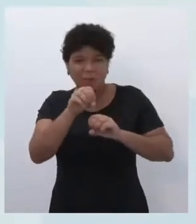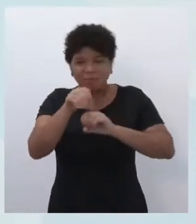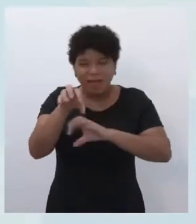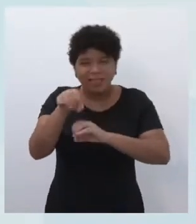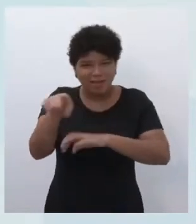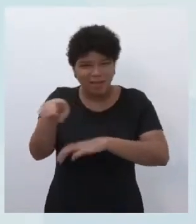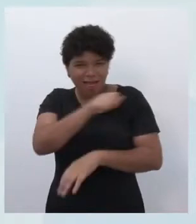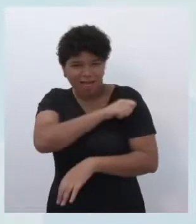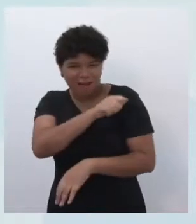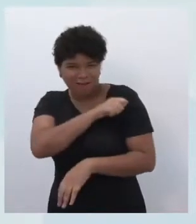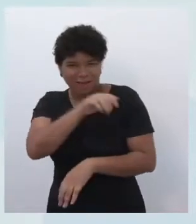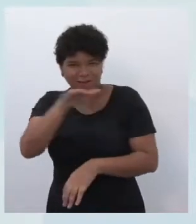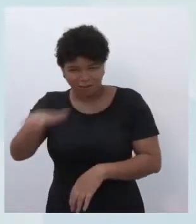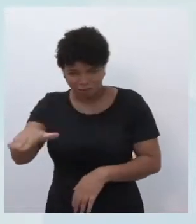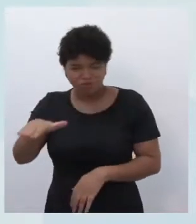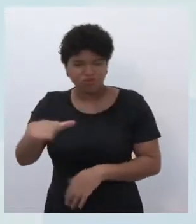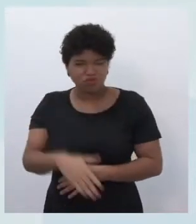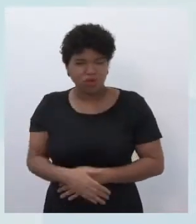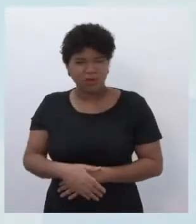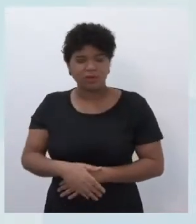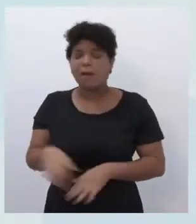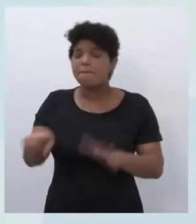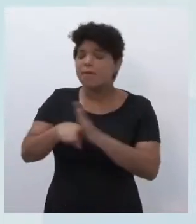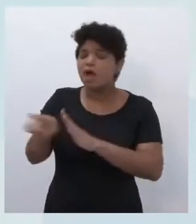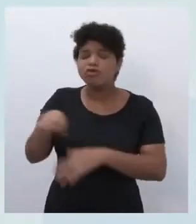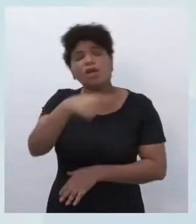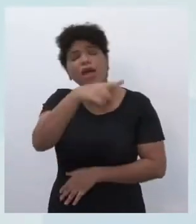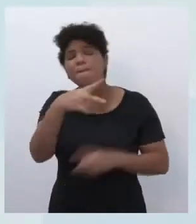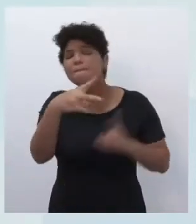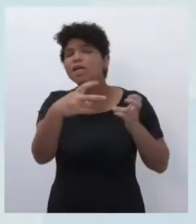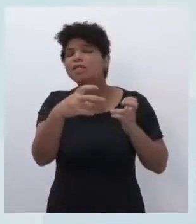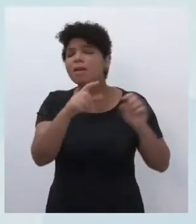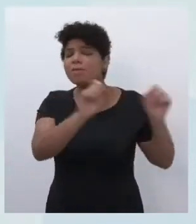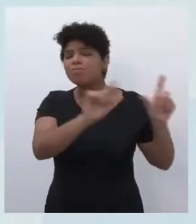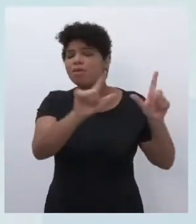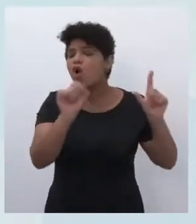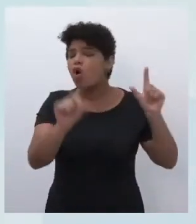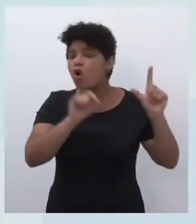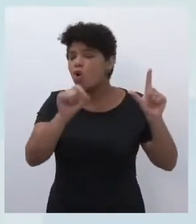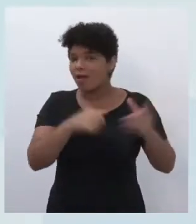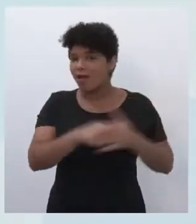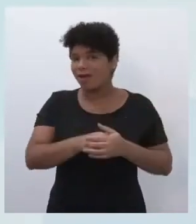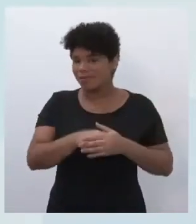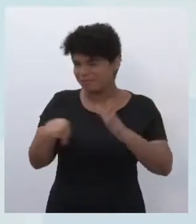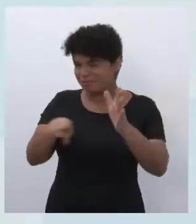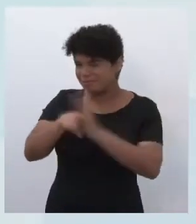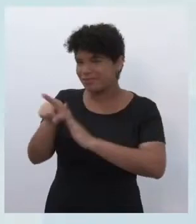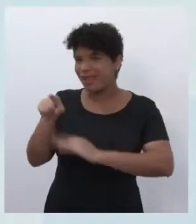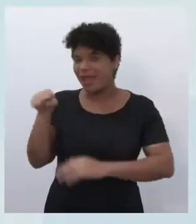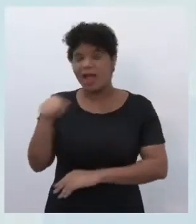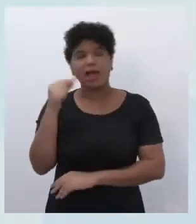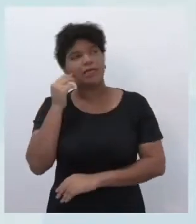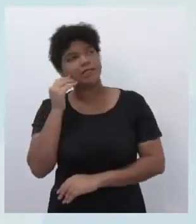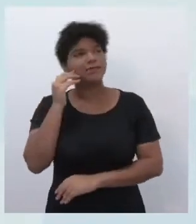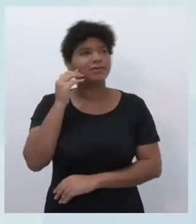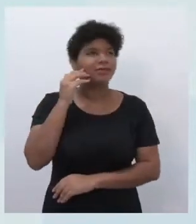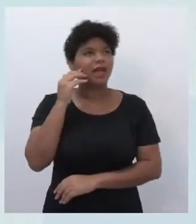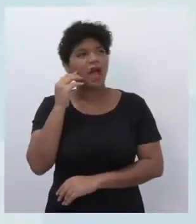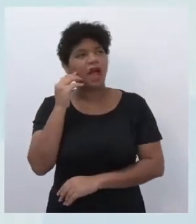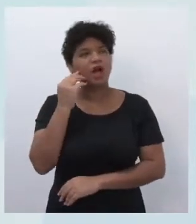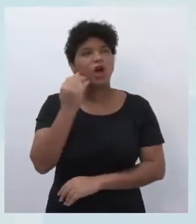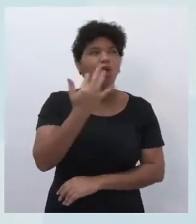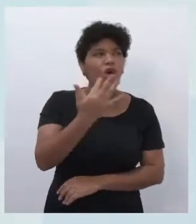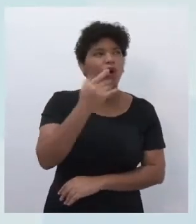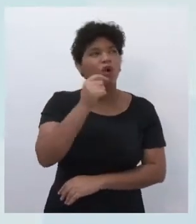o professor realize uma conversa inicial para levantar os conhecimentos prévios e, a partir da situação